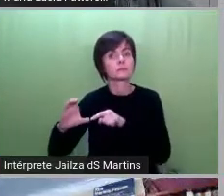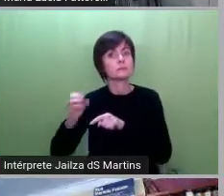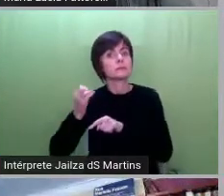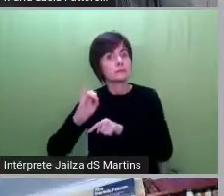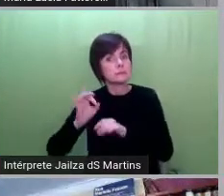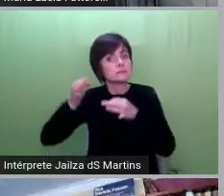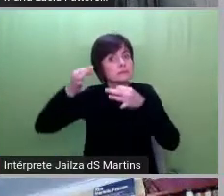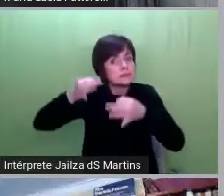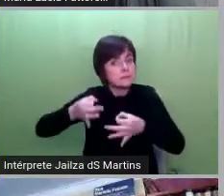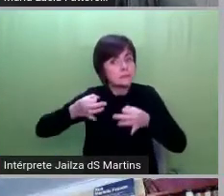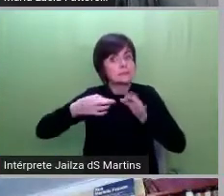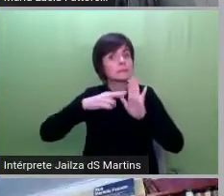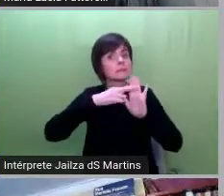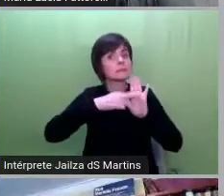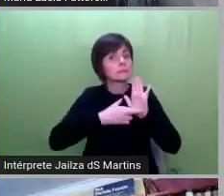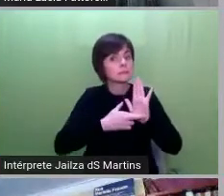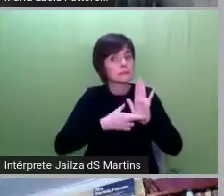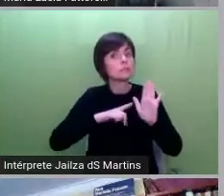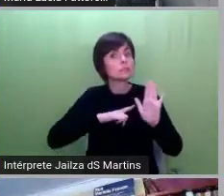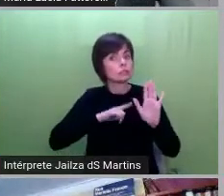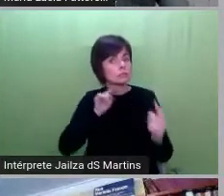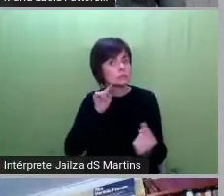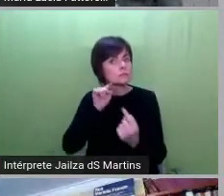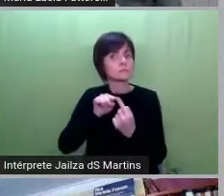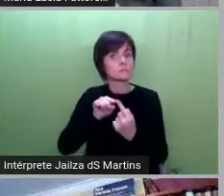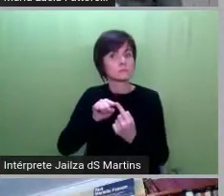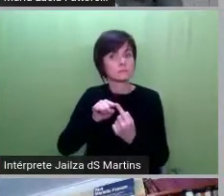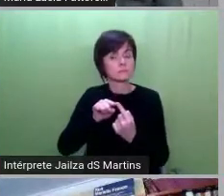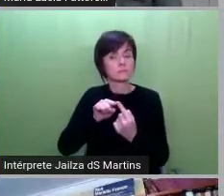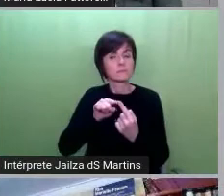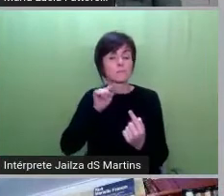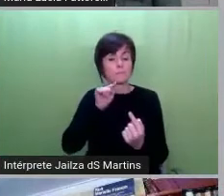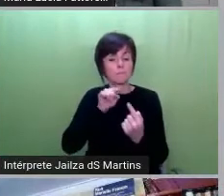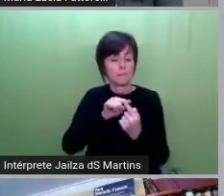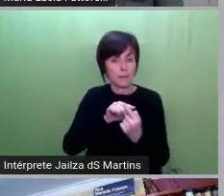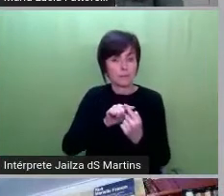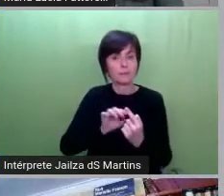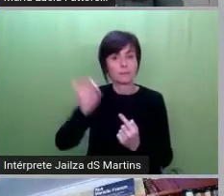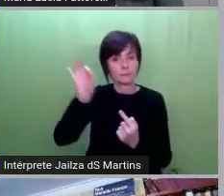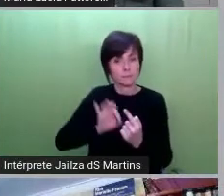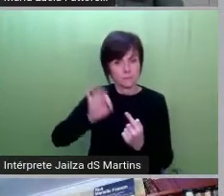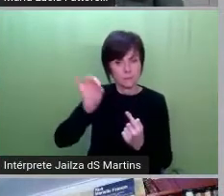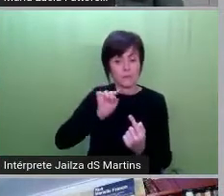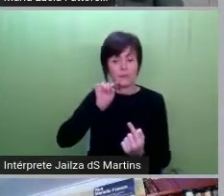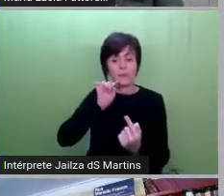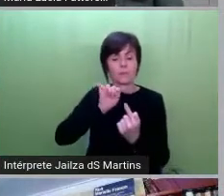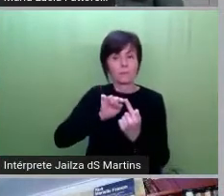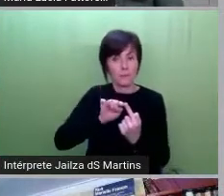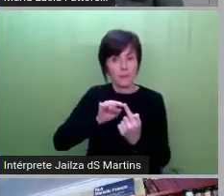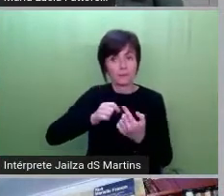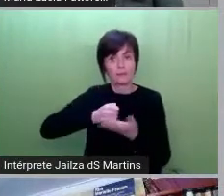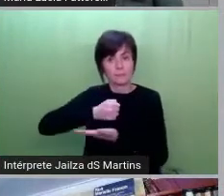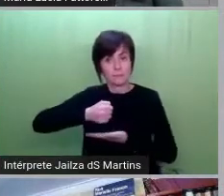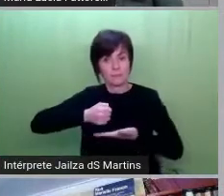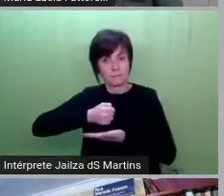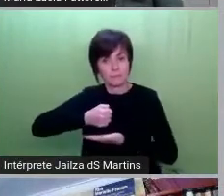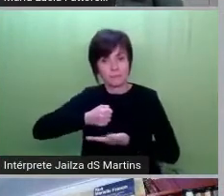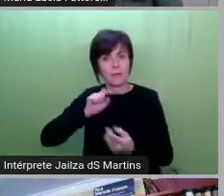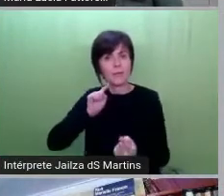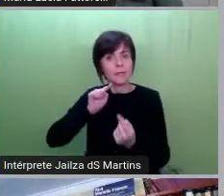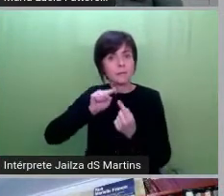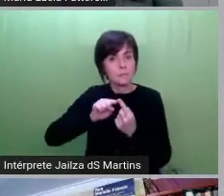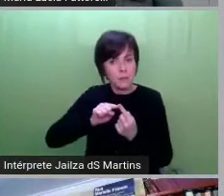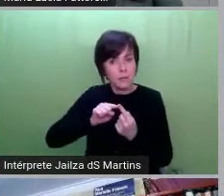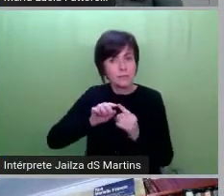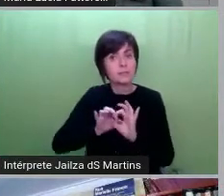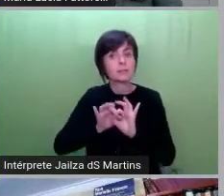cumprindo as metas. Então, meta de inflação, meta de superávit primário e manter o